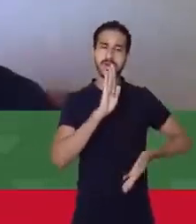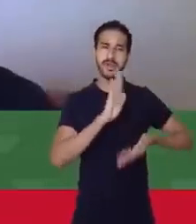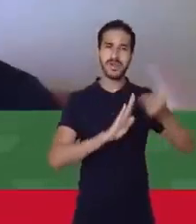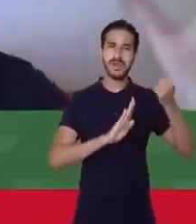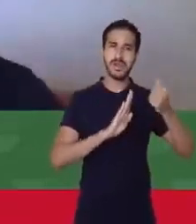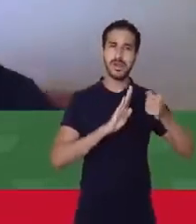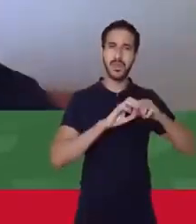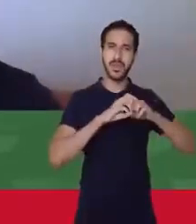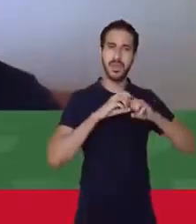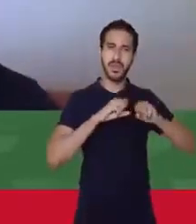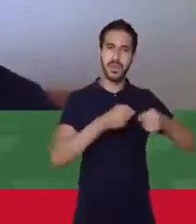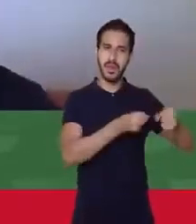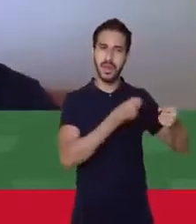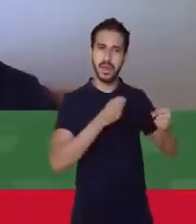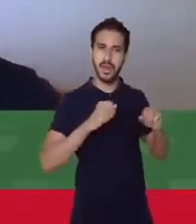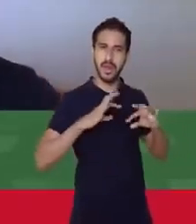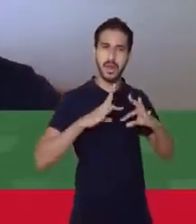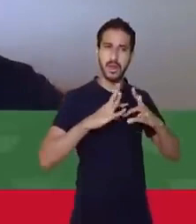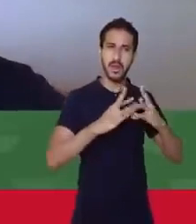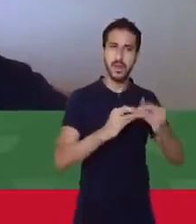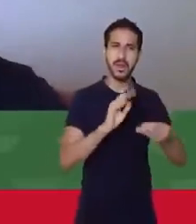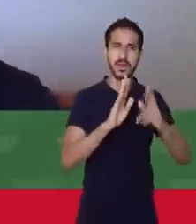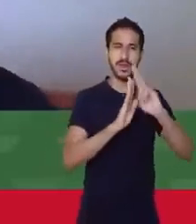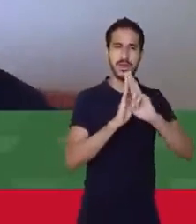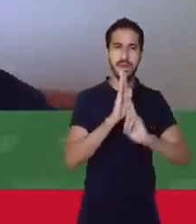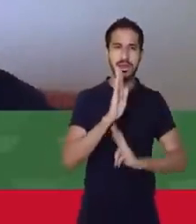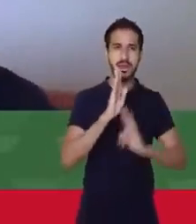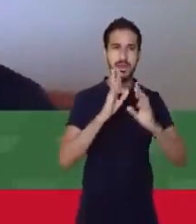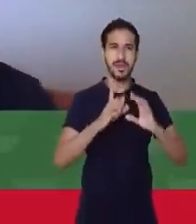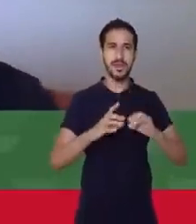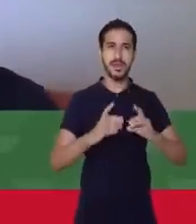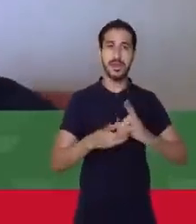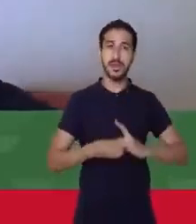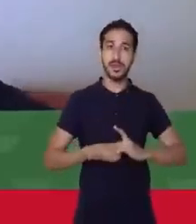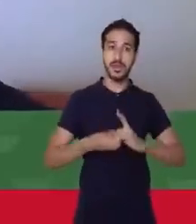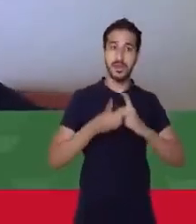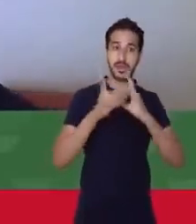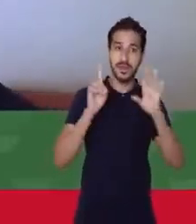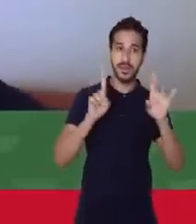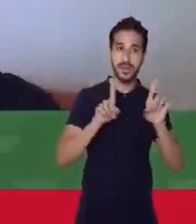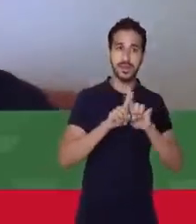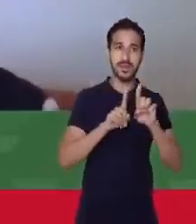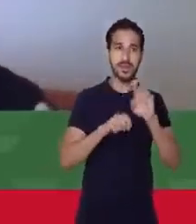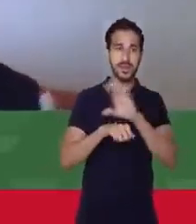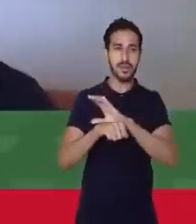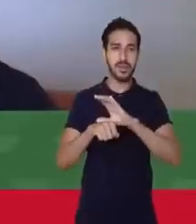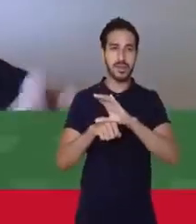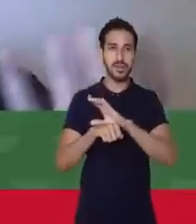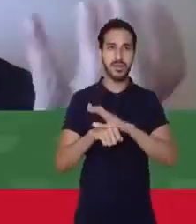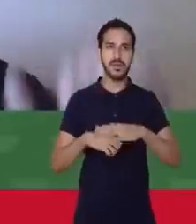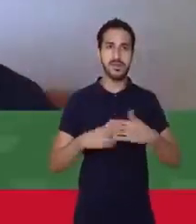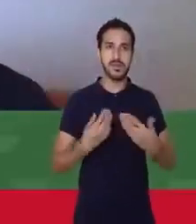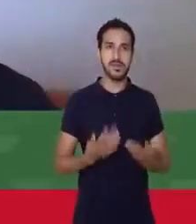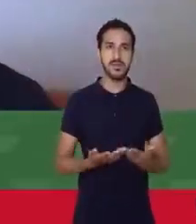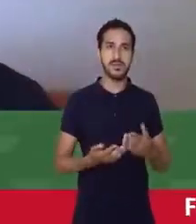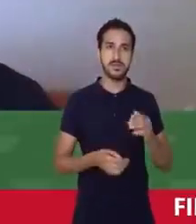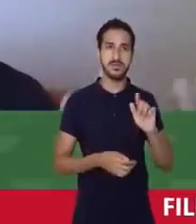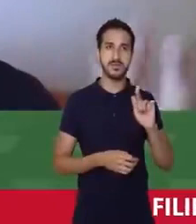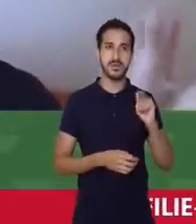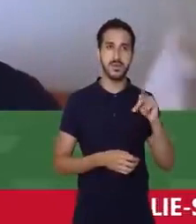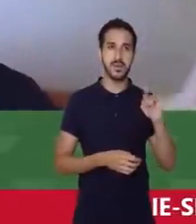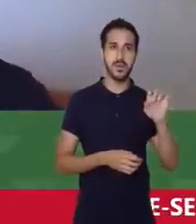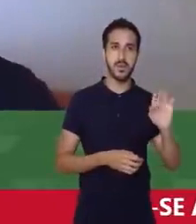solapava, carcomia todas as regras democráticas e as constitucionais. Então, é um